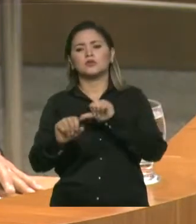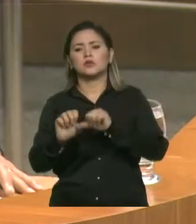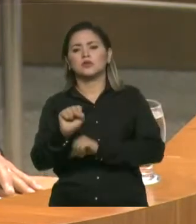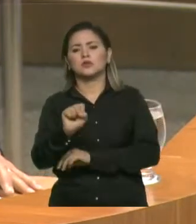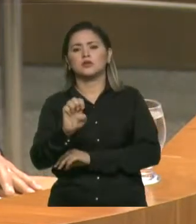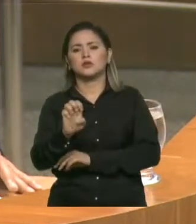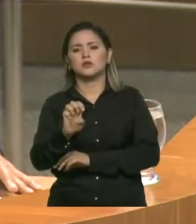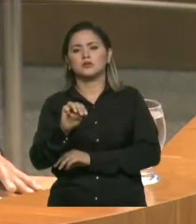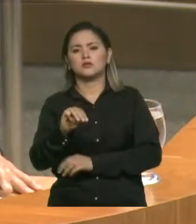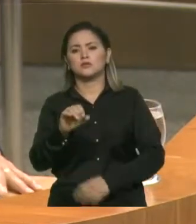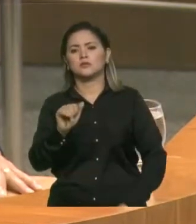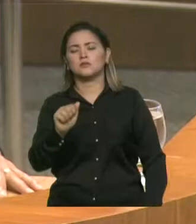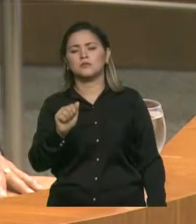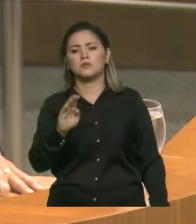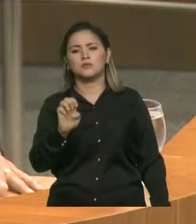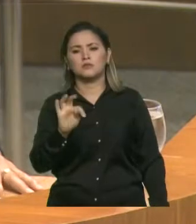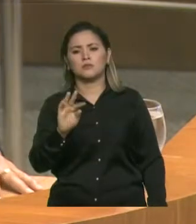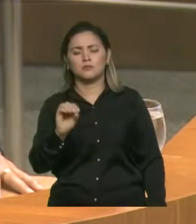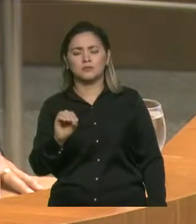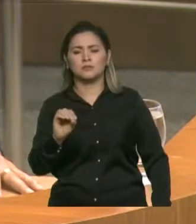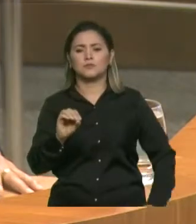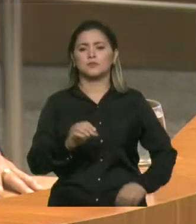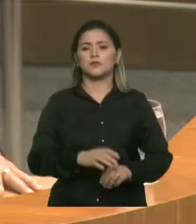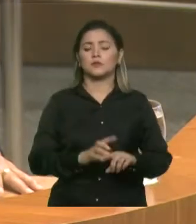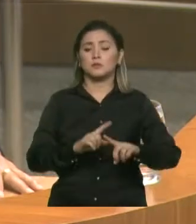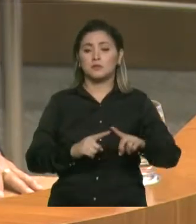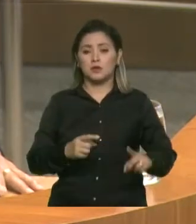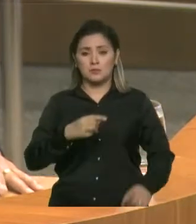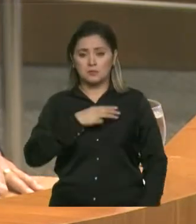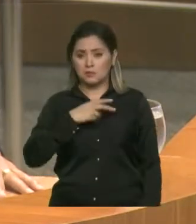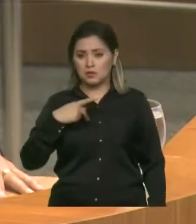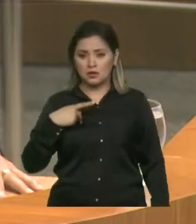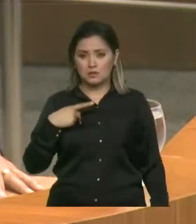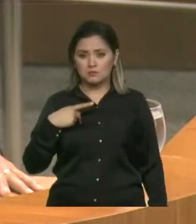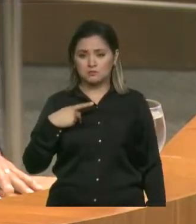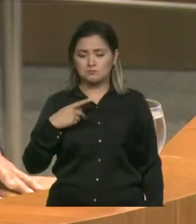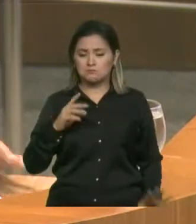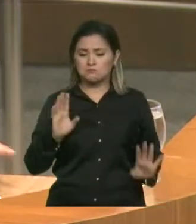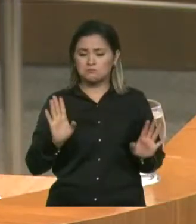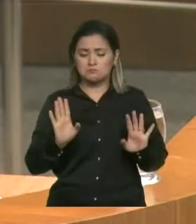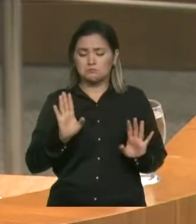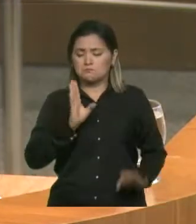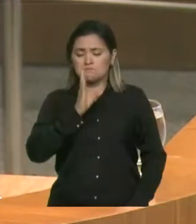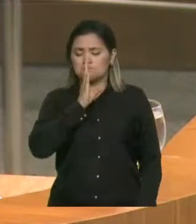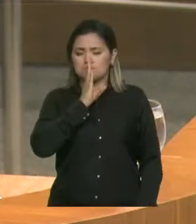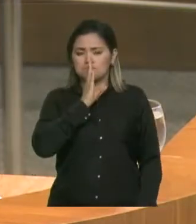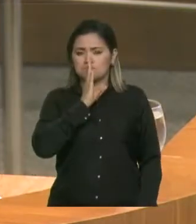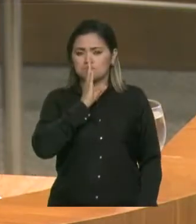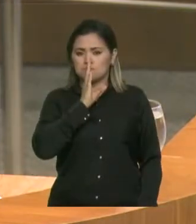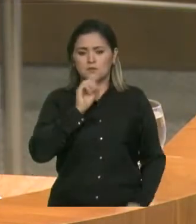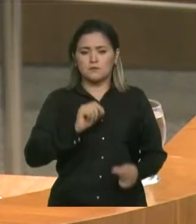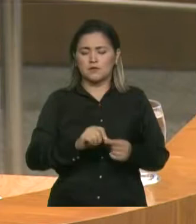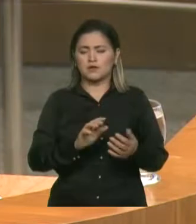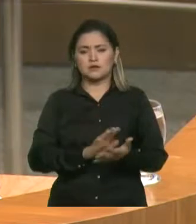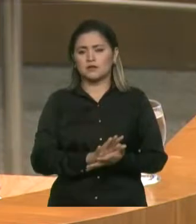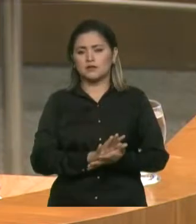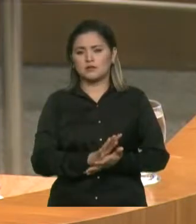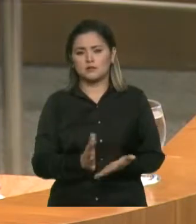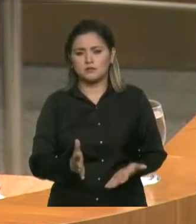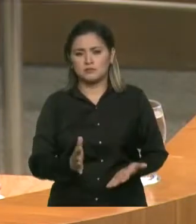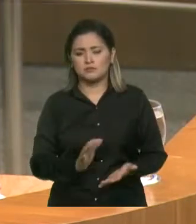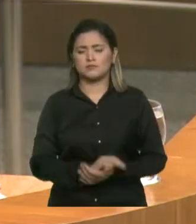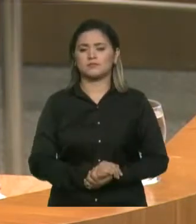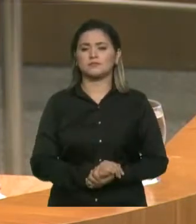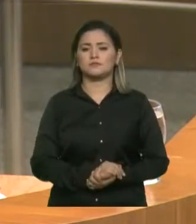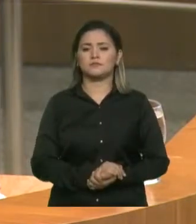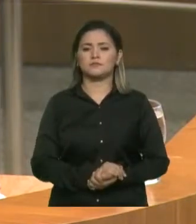providência. Nesse sentido, senhores deputados e senhoras deputados, faço aqui